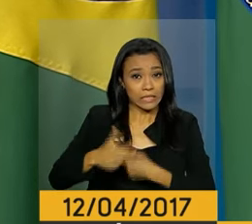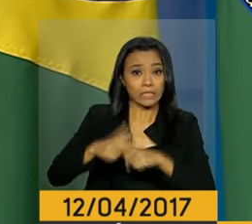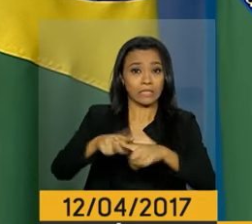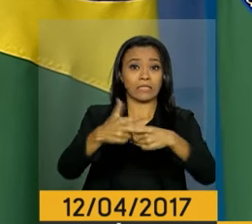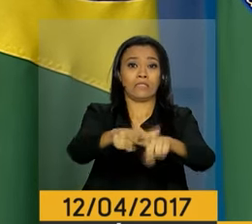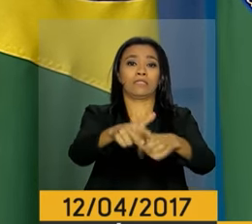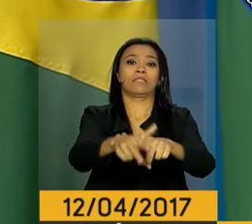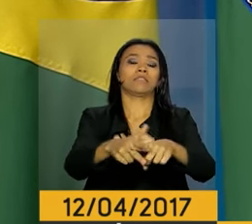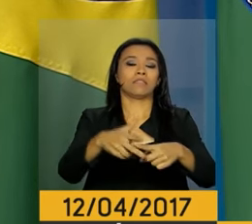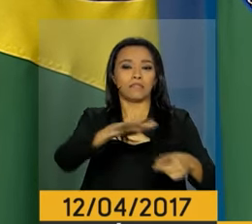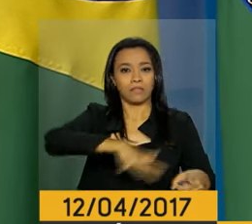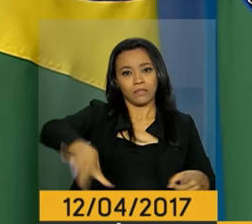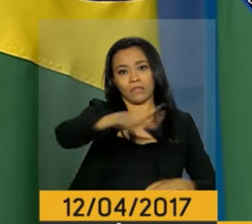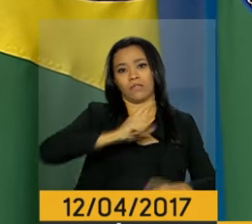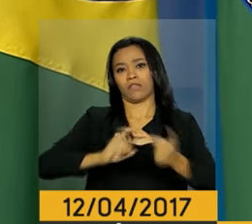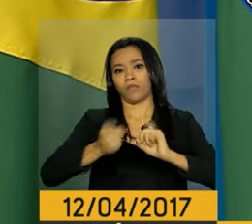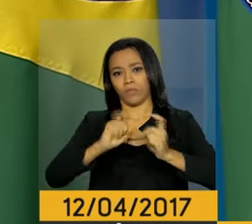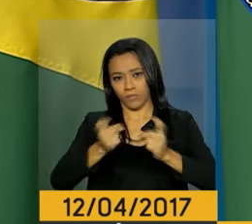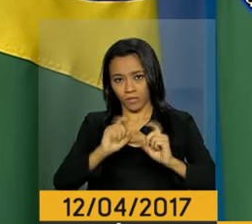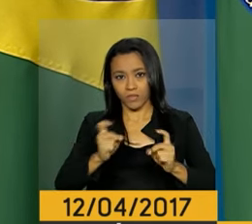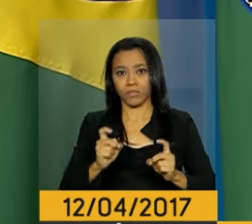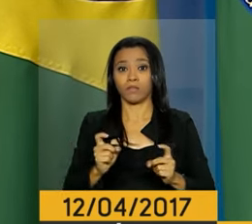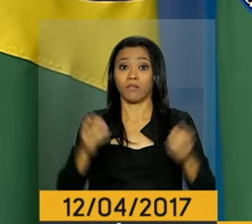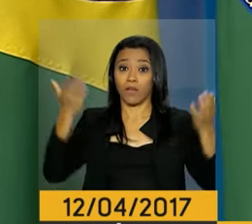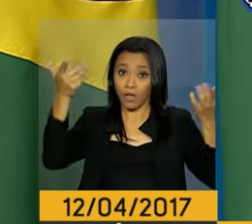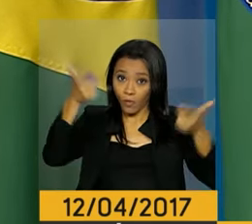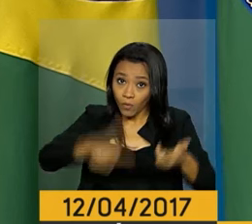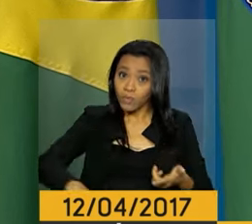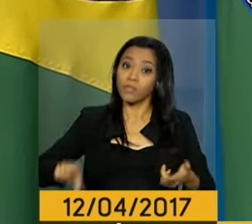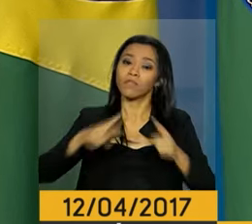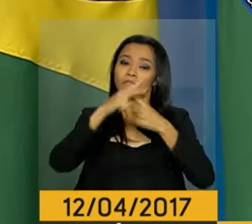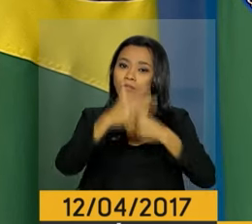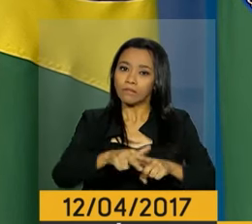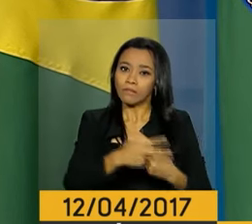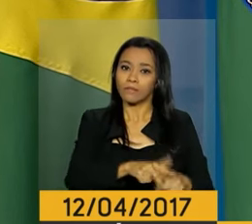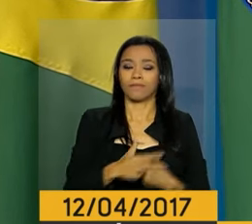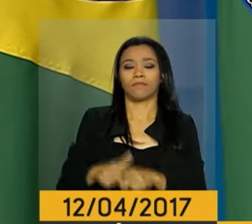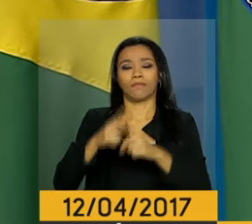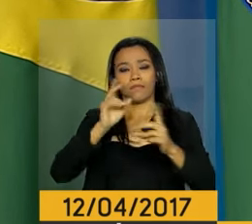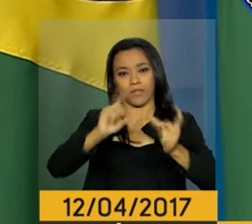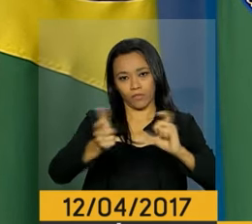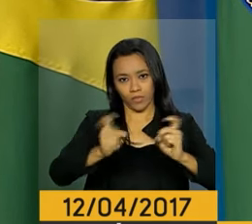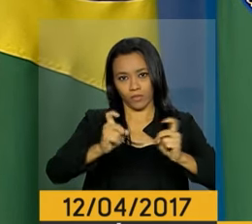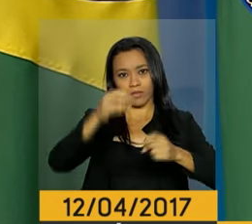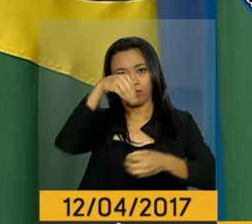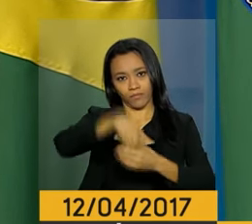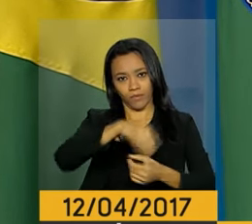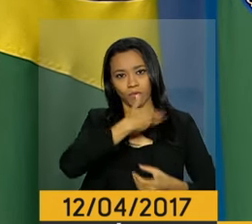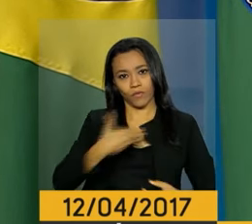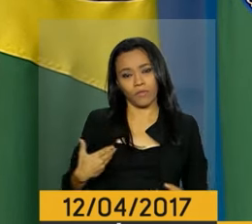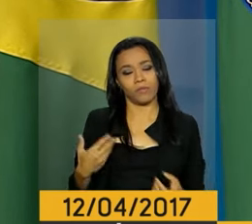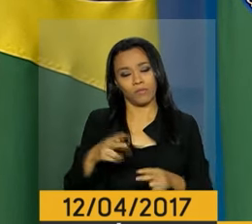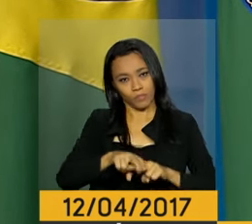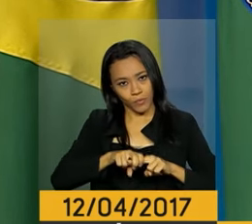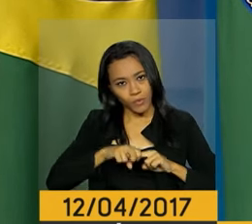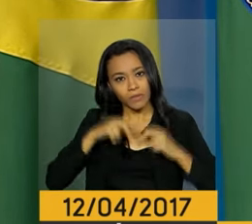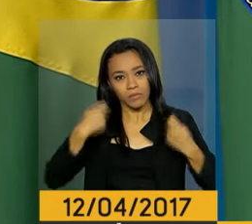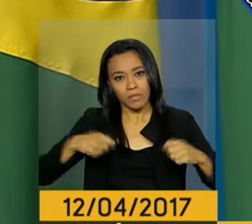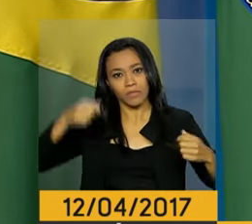ao longo desse tempo é precisamente reconstruí-lo e para tanto é preciso formar de novo é preciso